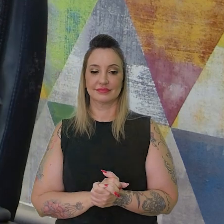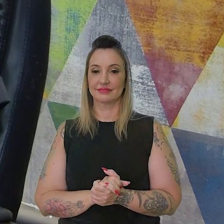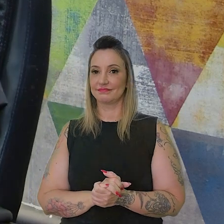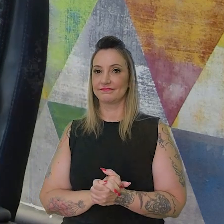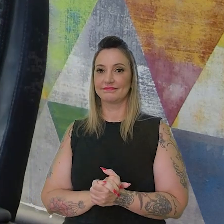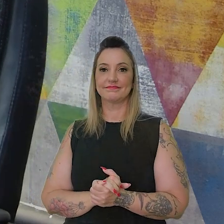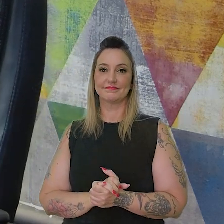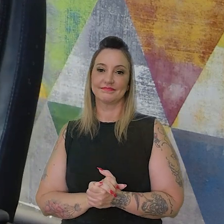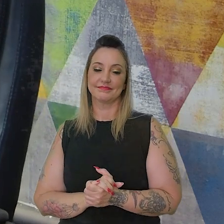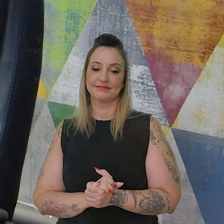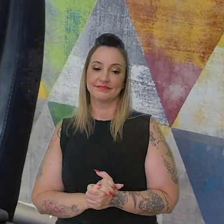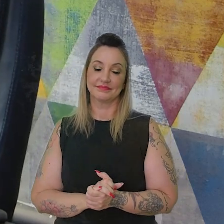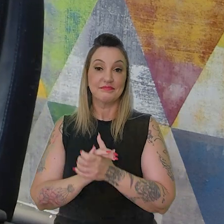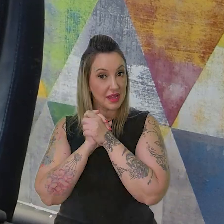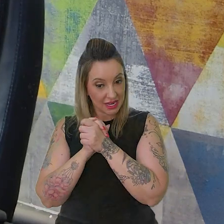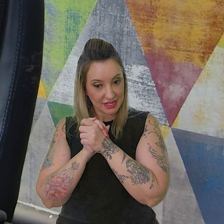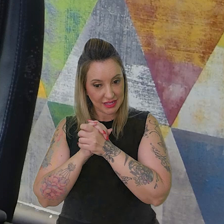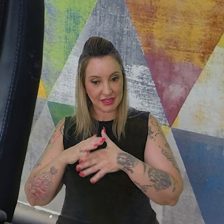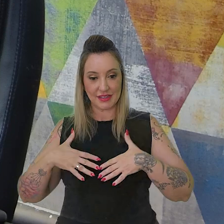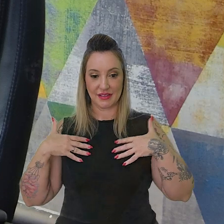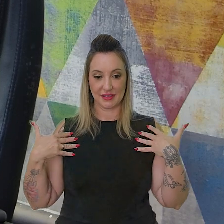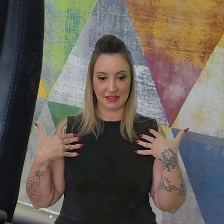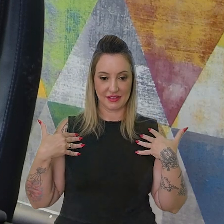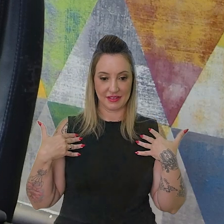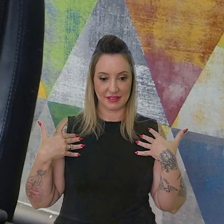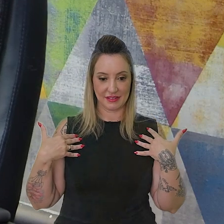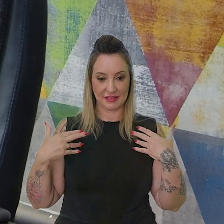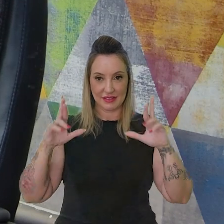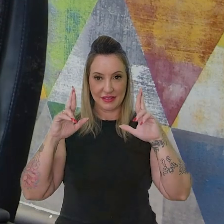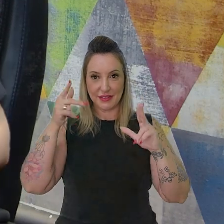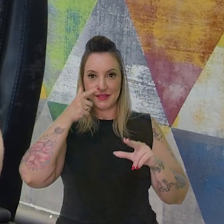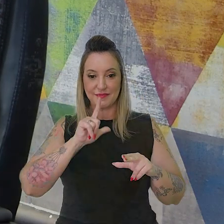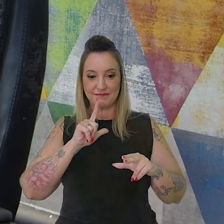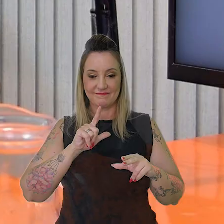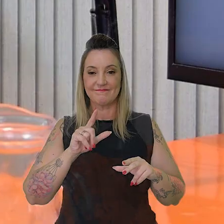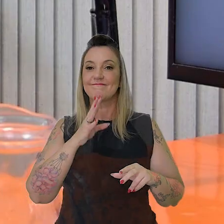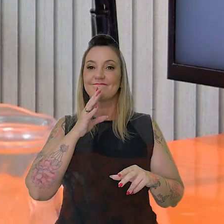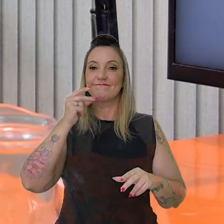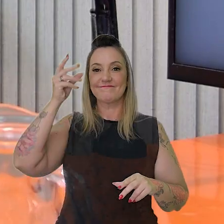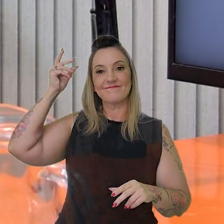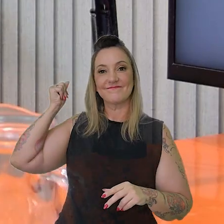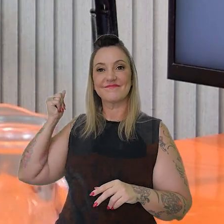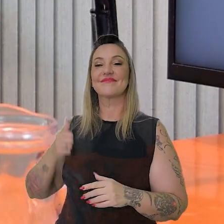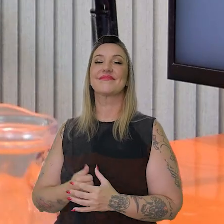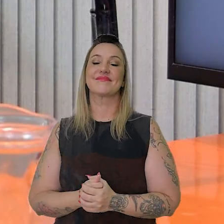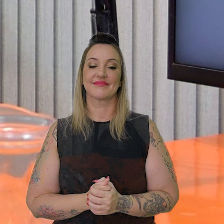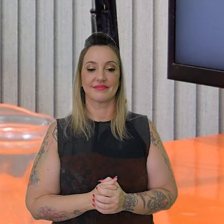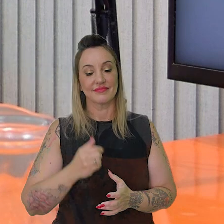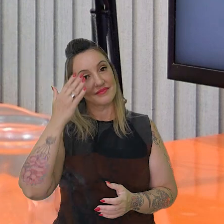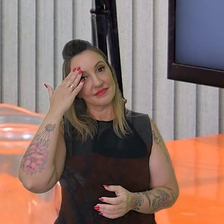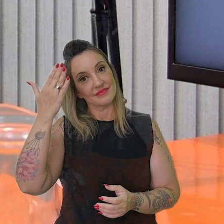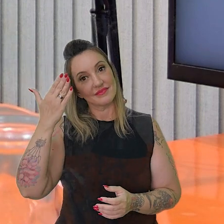Ai que lindo mul Parabéns Que orgulho de ter te conhecido há tanto tempo da gente ter te conhecido né H tanto